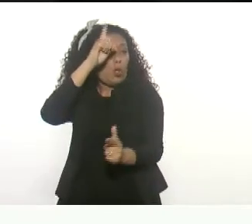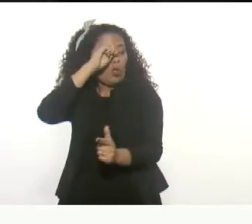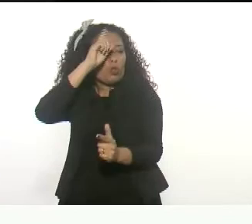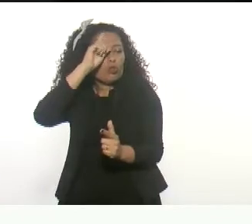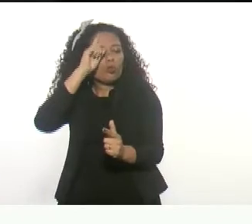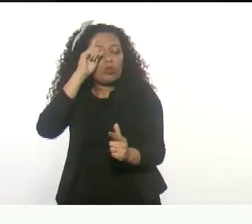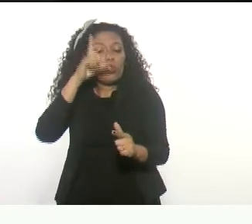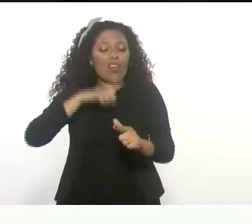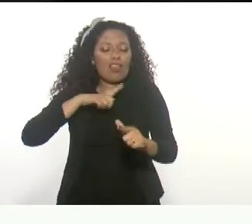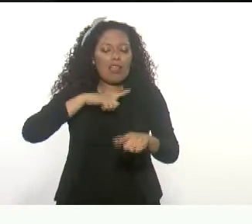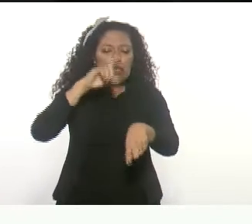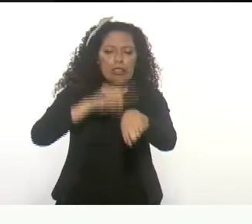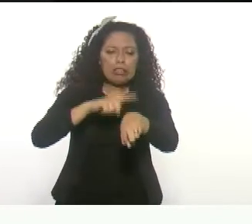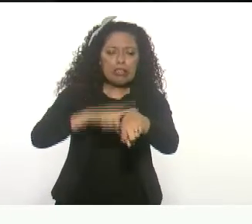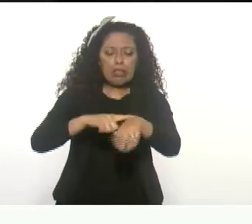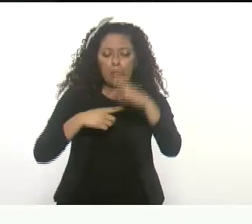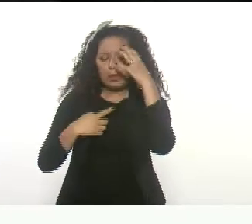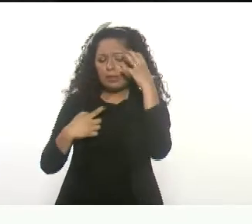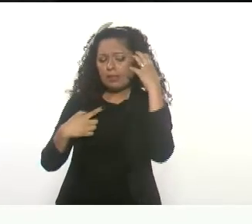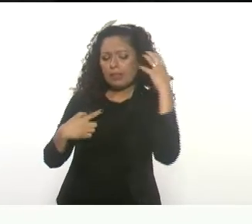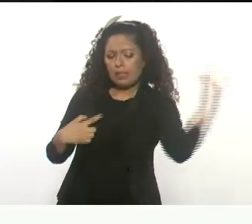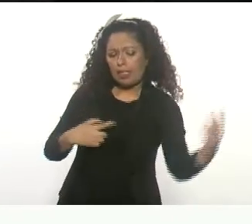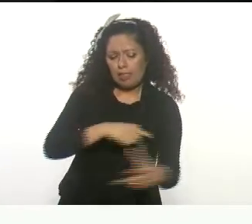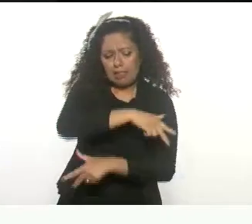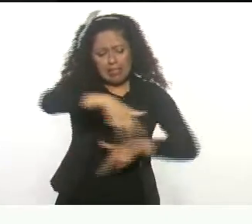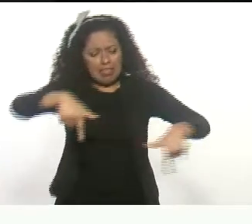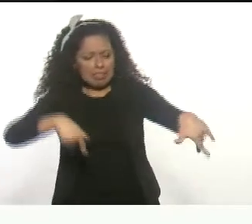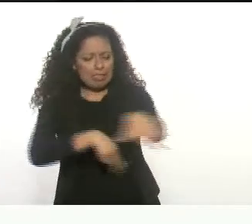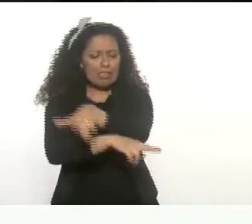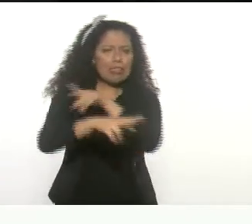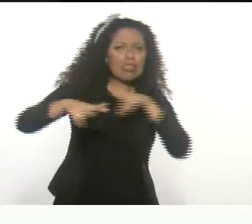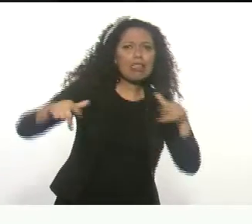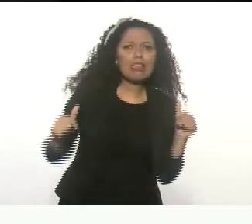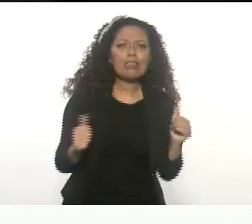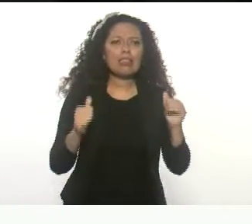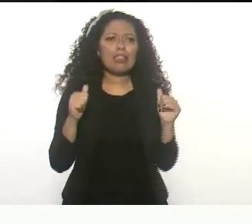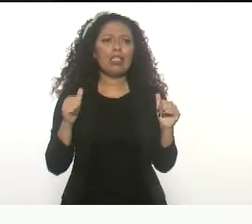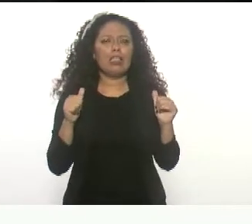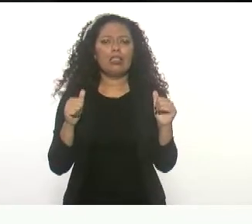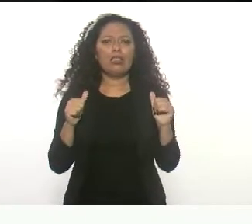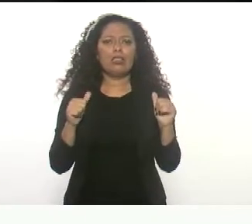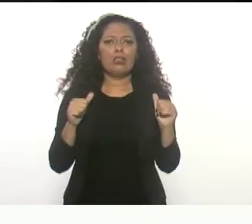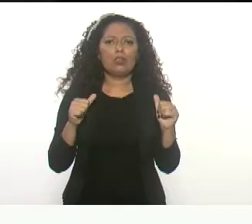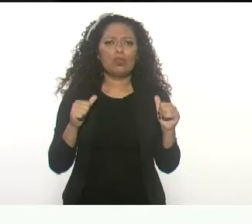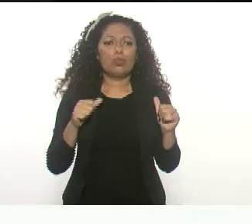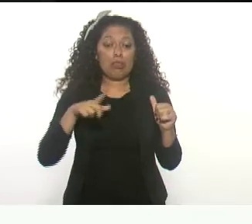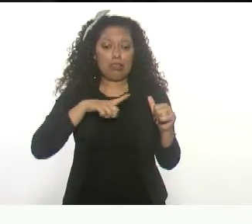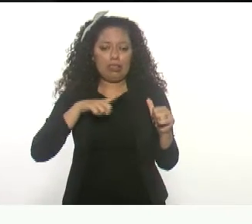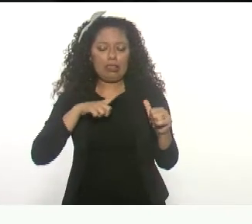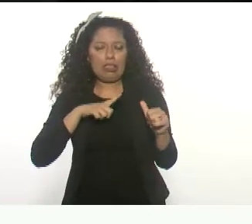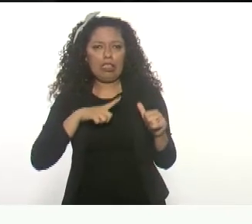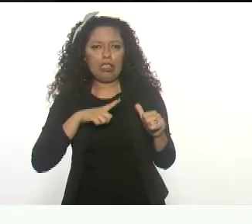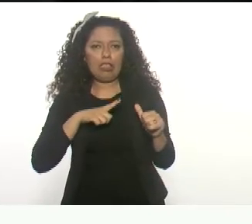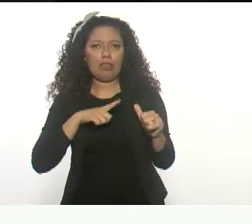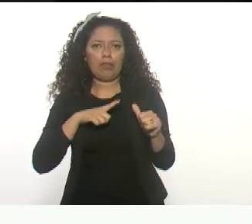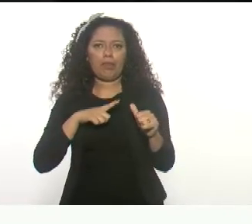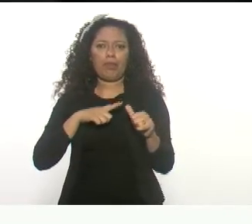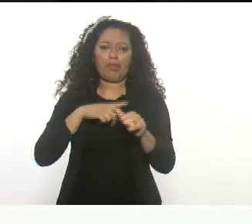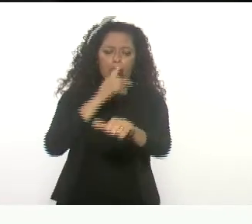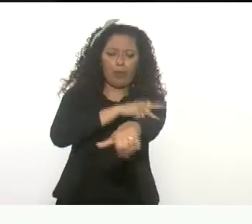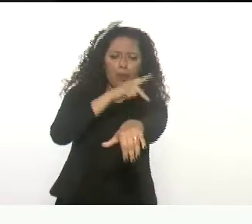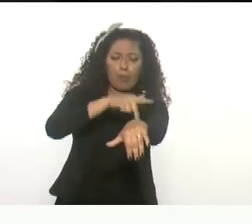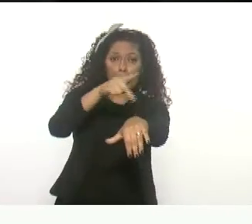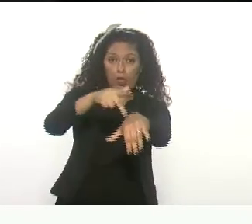diariamente momentos onde eles vão estar se movimentando, indo de uma sala para outra, usando muita metodologia ativa